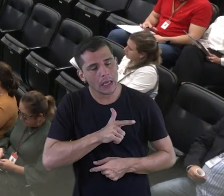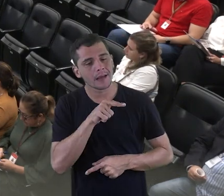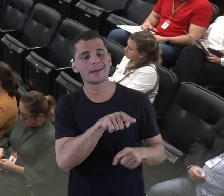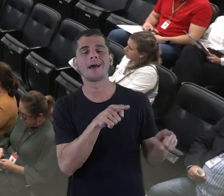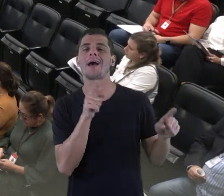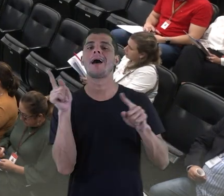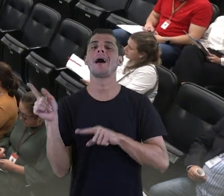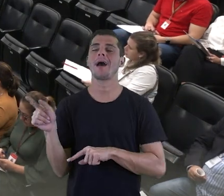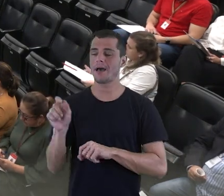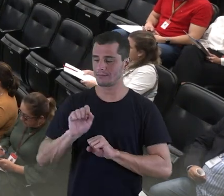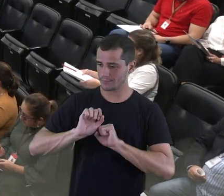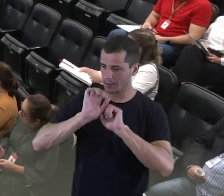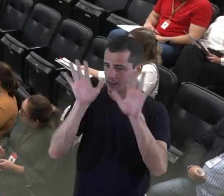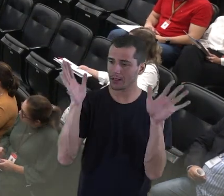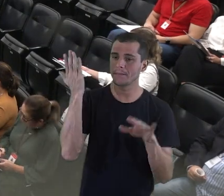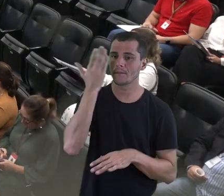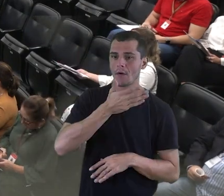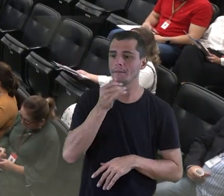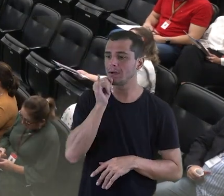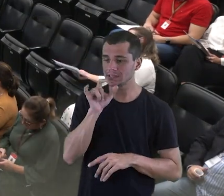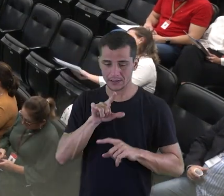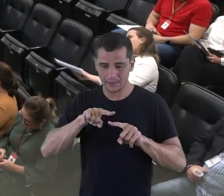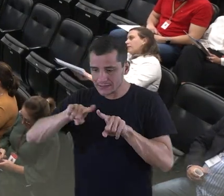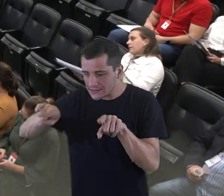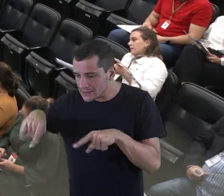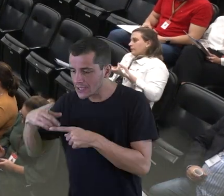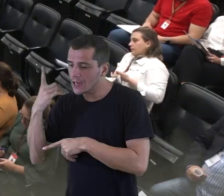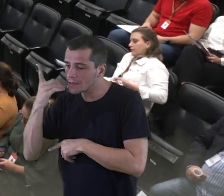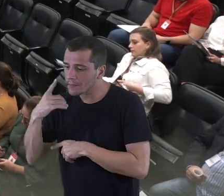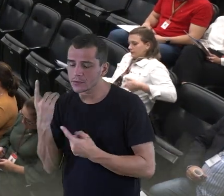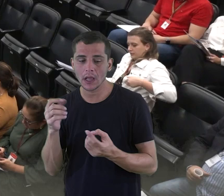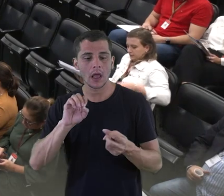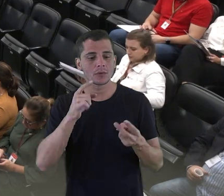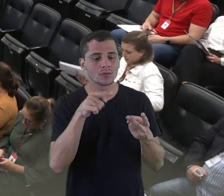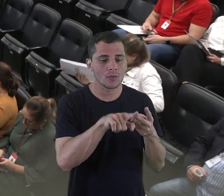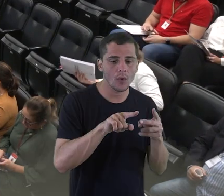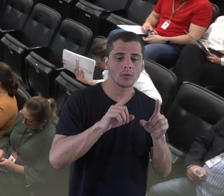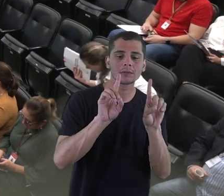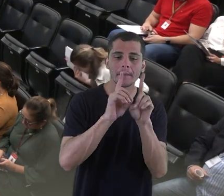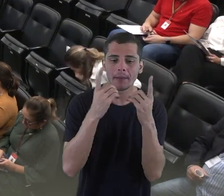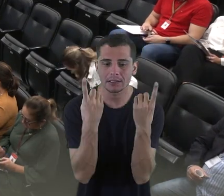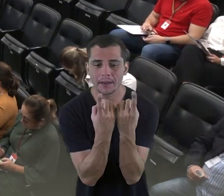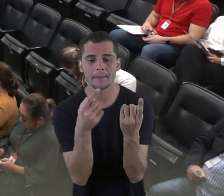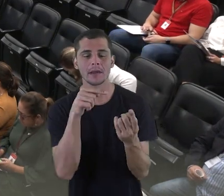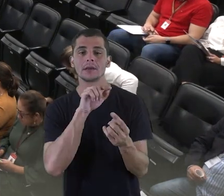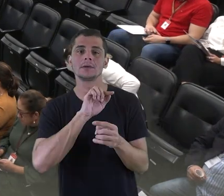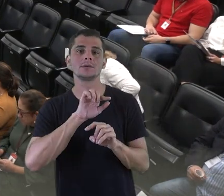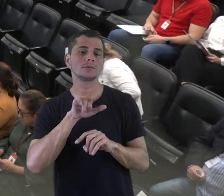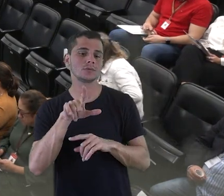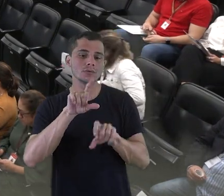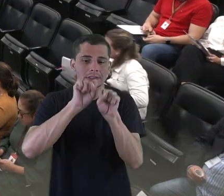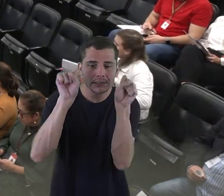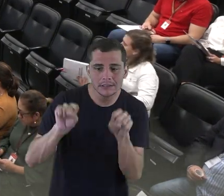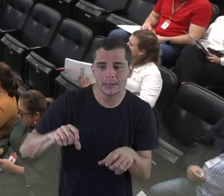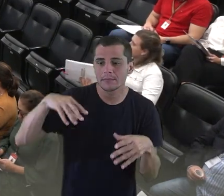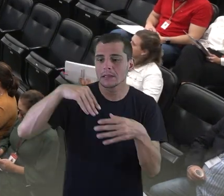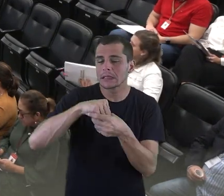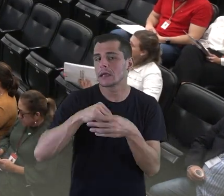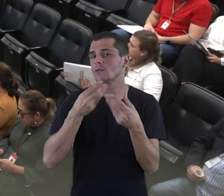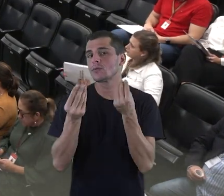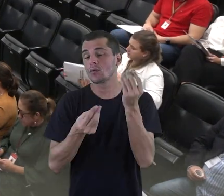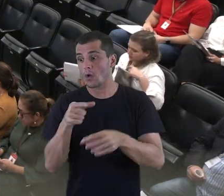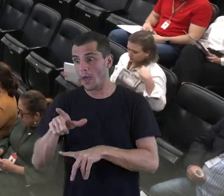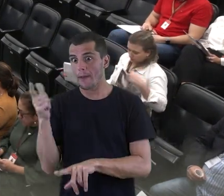pelo meu sistema eu provando isso a responsabilidade não existe porque falta o que? nexo causal